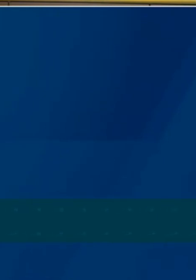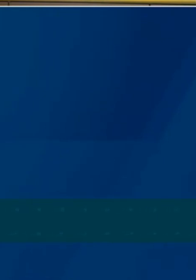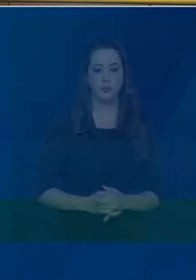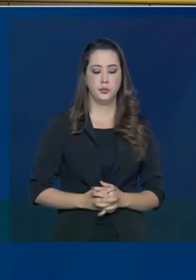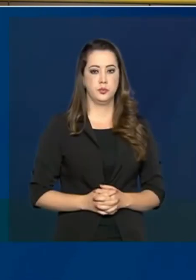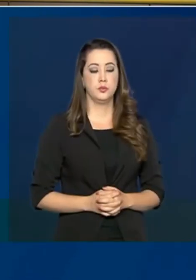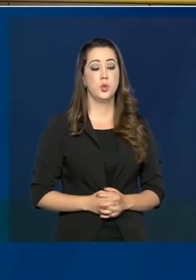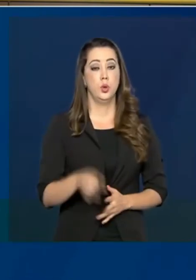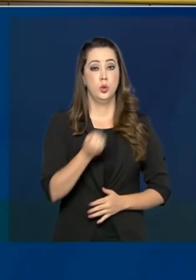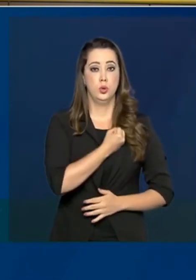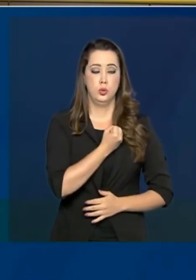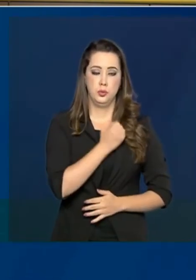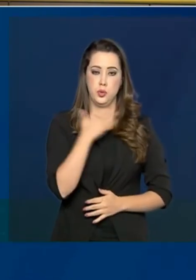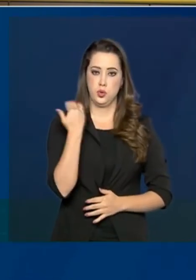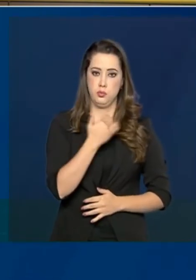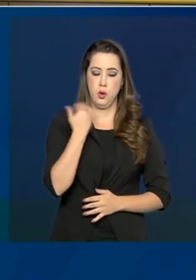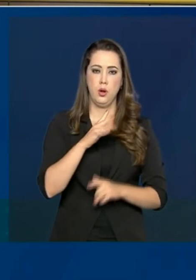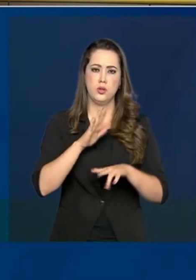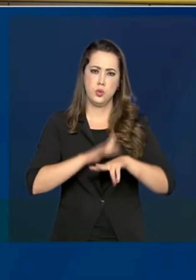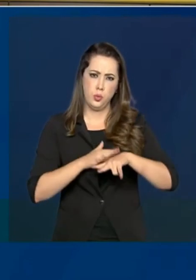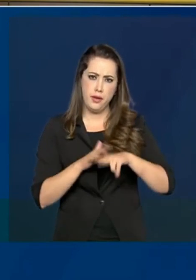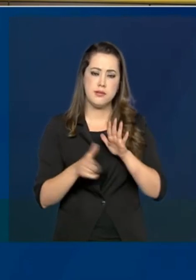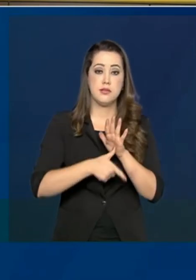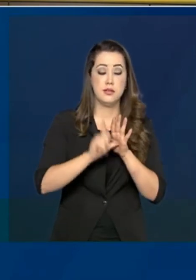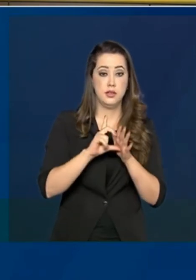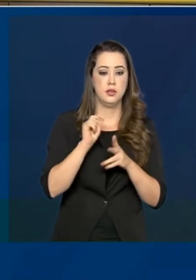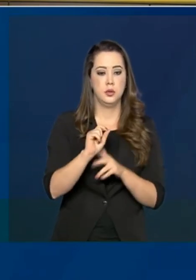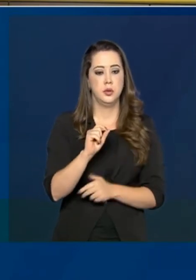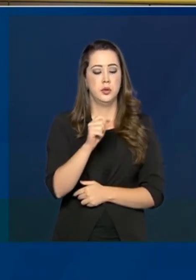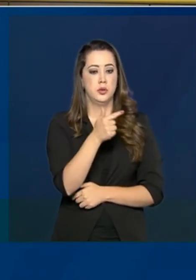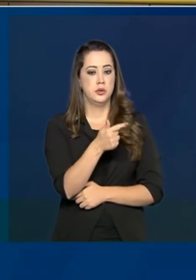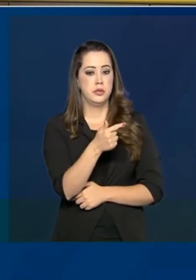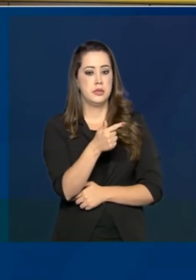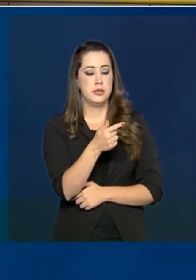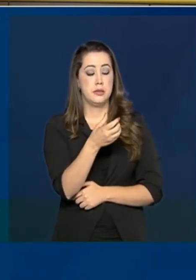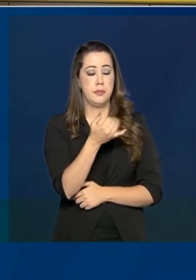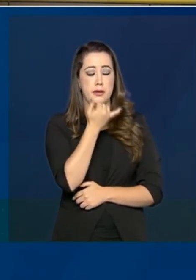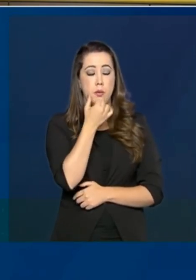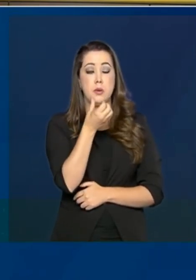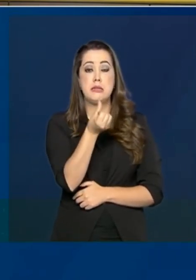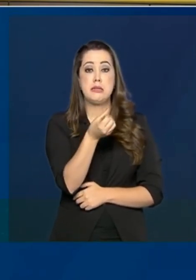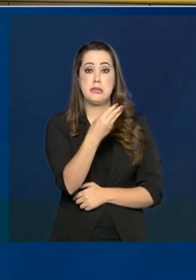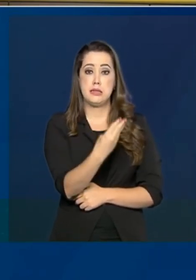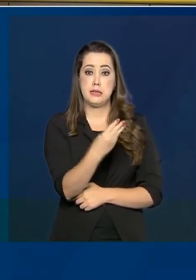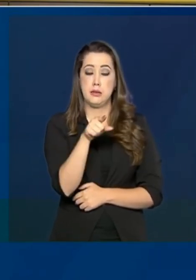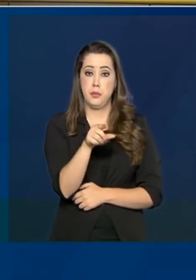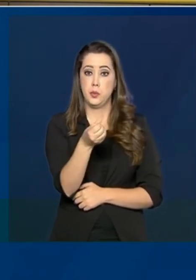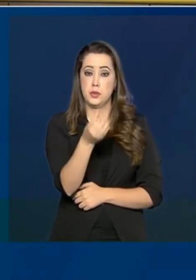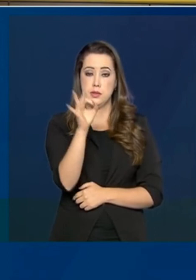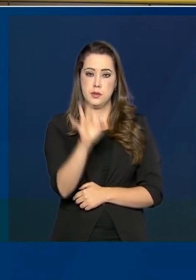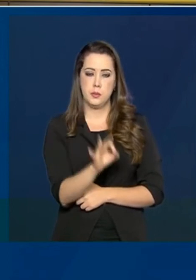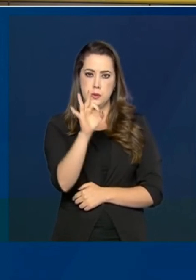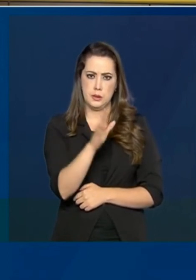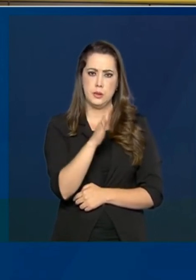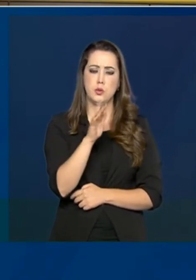comorbidade, além das cerca de 63,6% das pessoas que foram a óbito